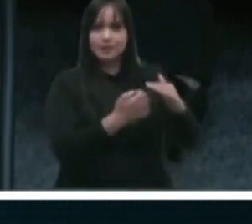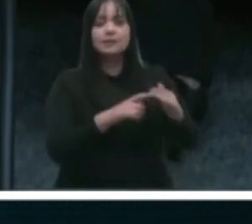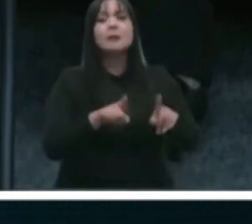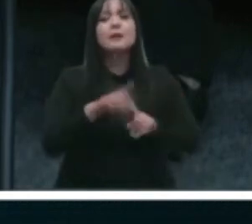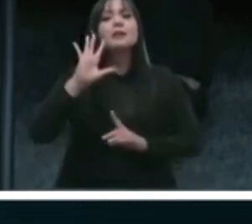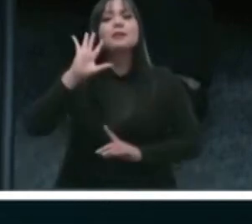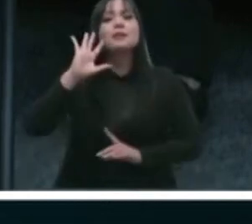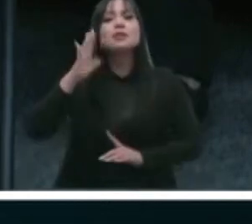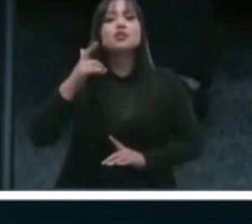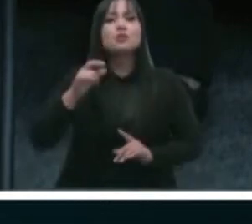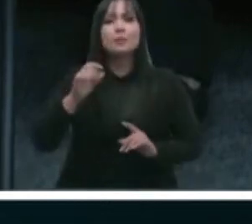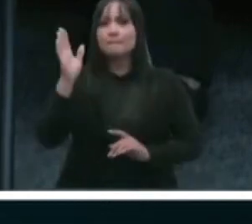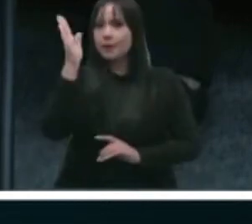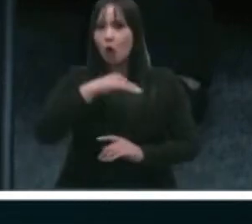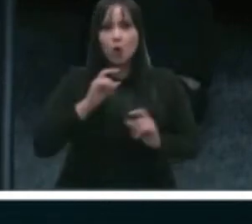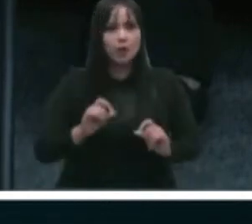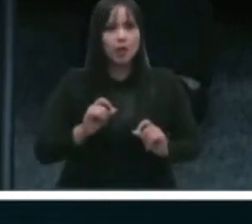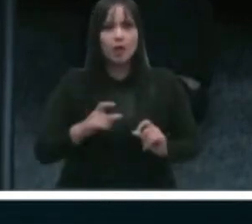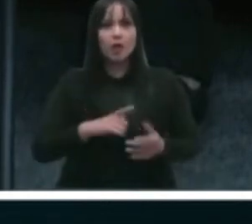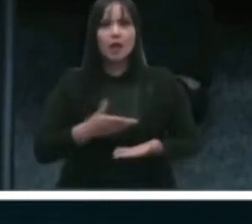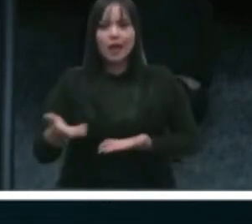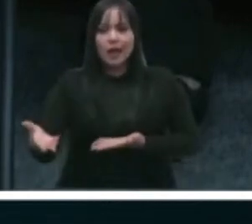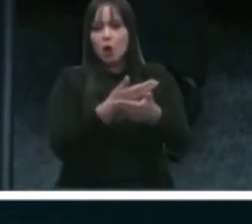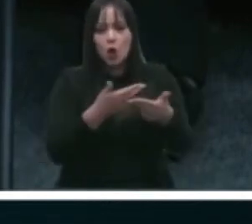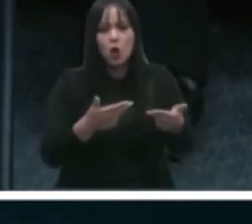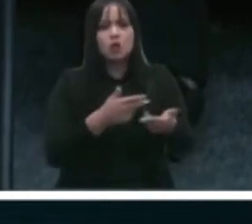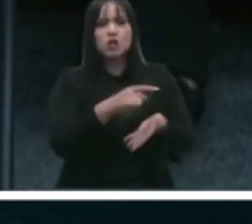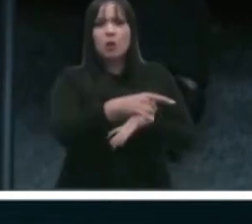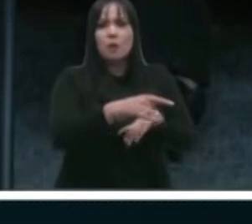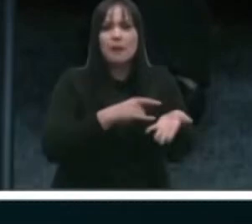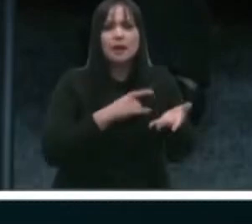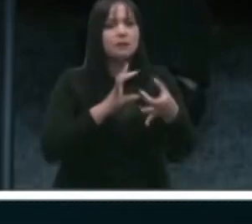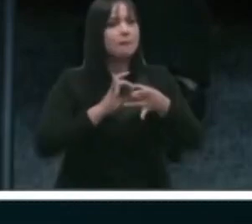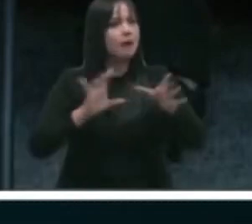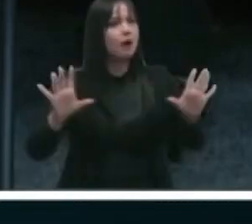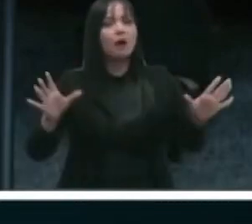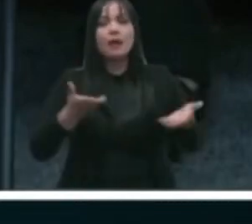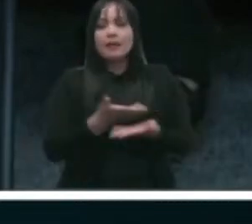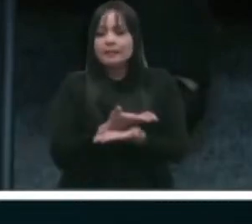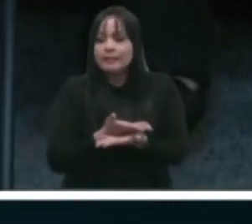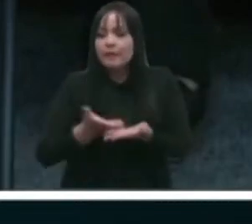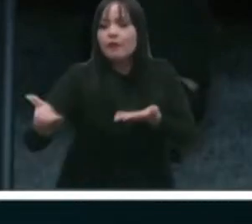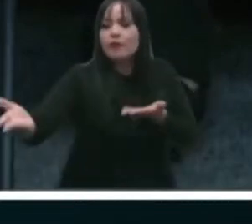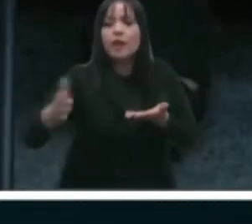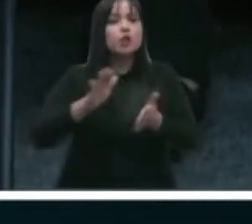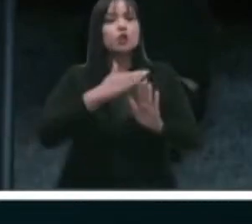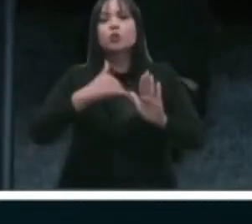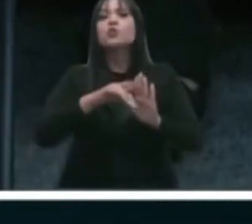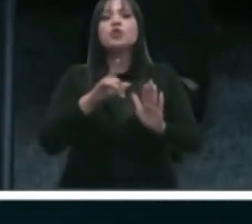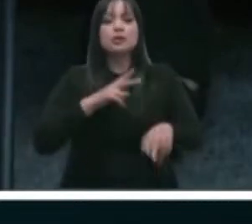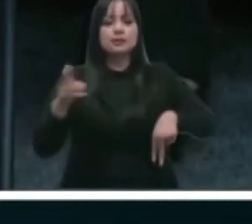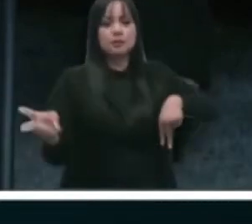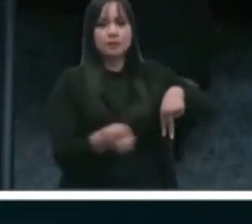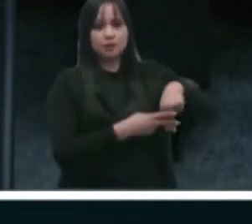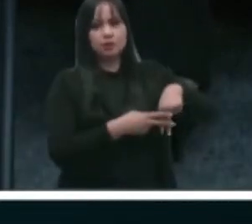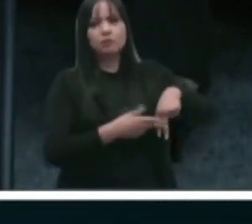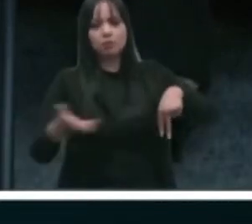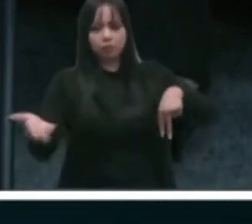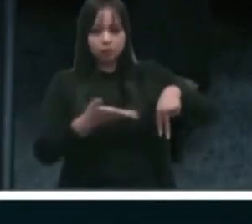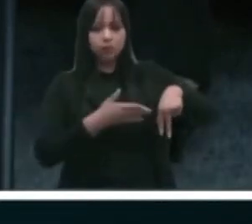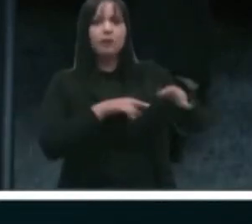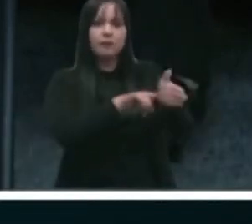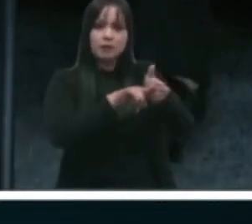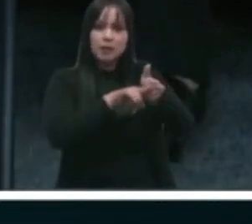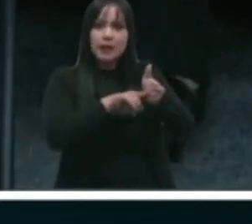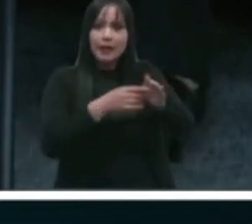determina, aí pior ainda, a restituição das balsas. Ele determinou toda a devolução de tudo que tinha sido apreendido ao